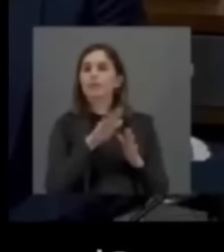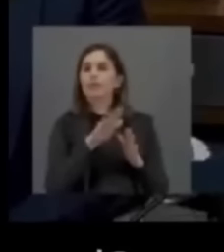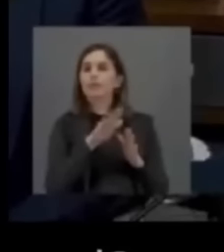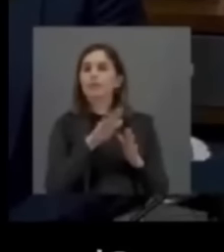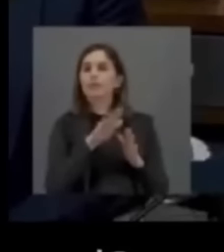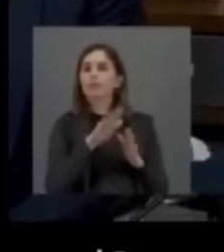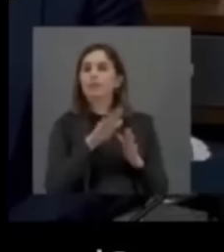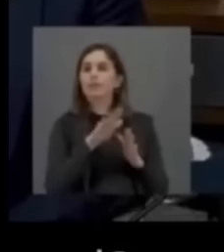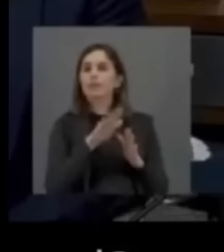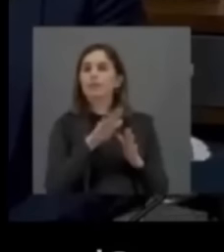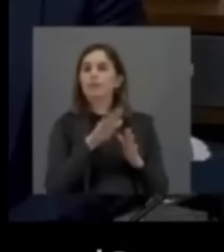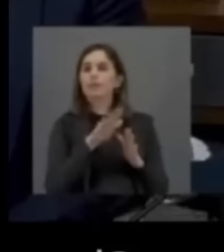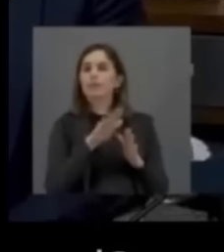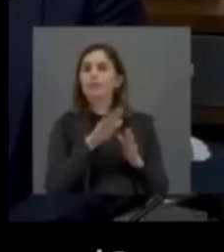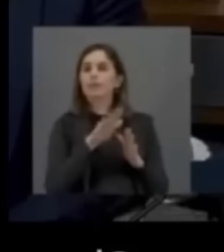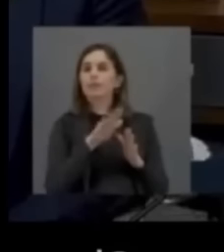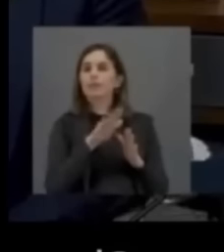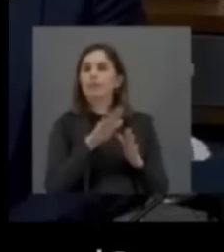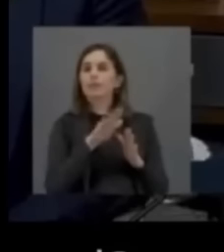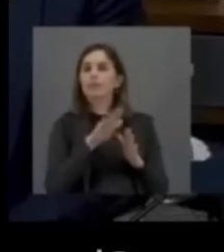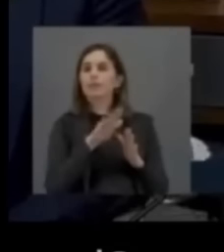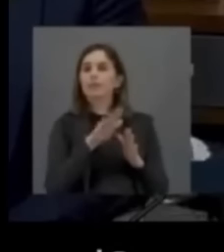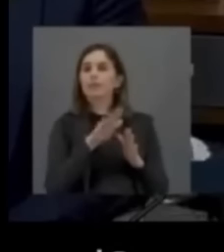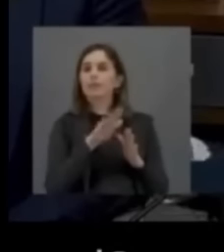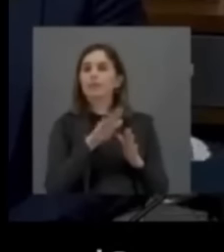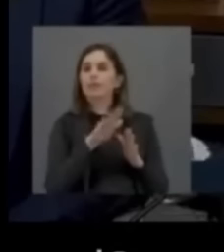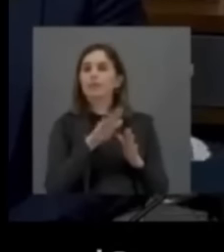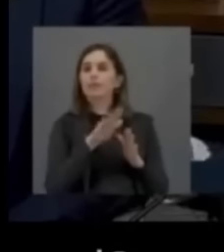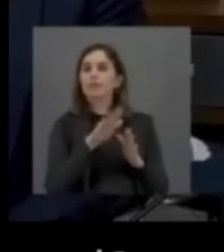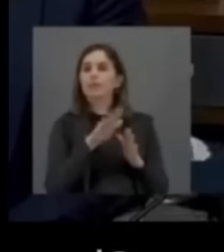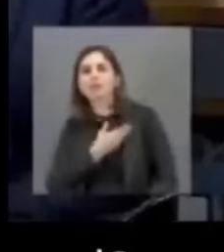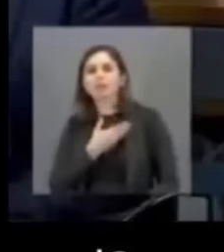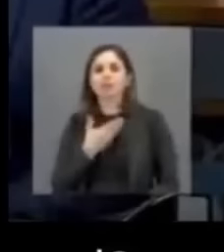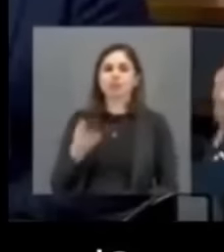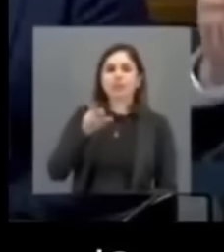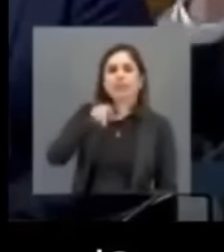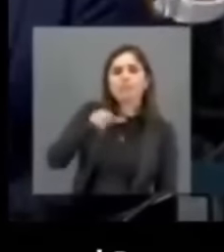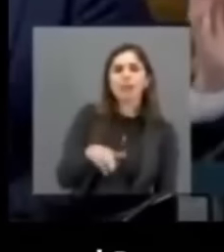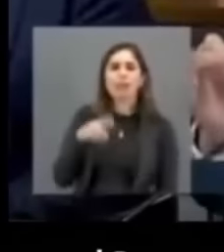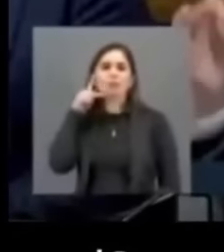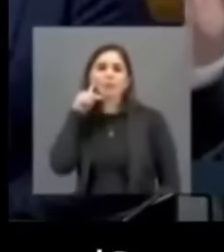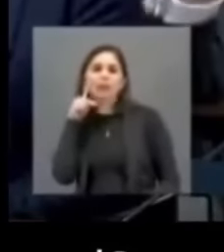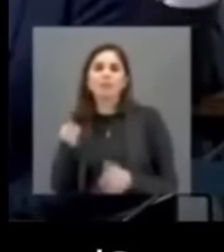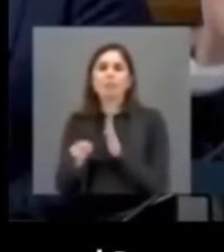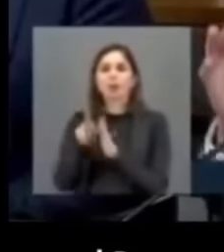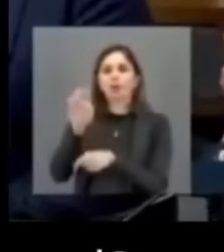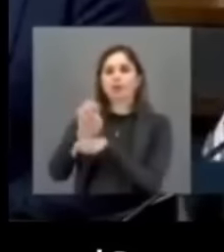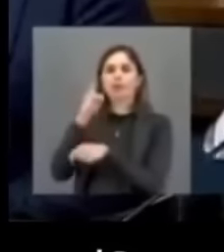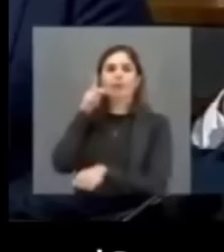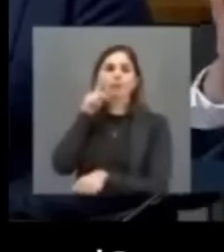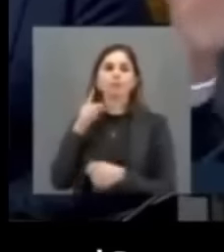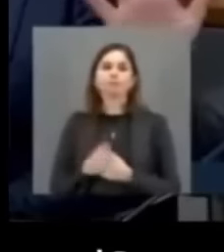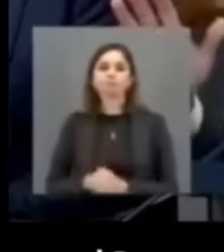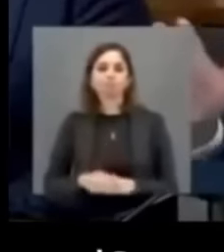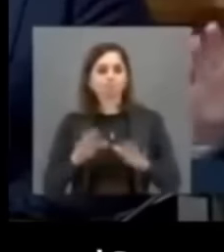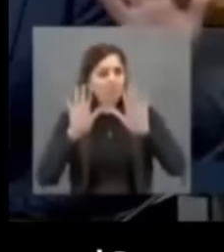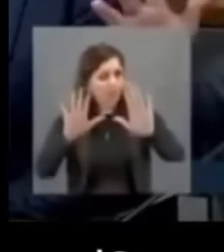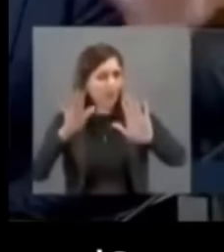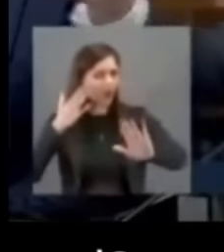quando o cara começa com conversinha de racismo aí você já viu aonde vai né e o cara é um senador da República dizendo